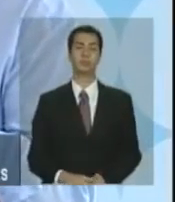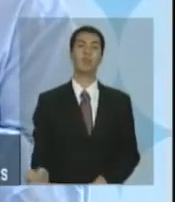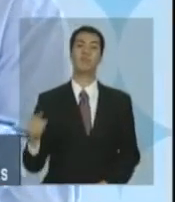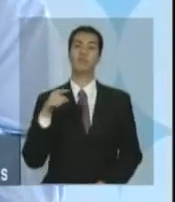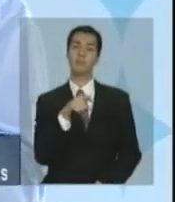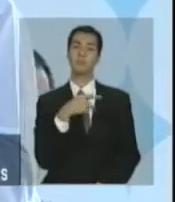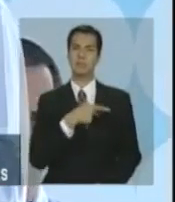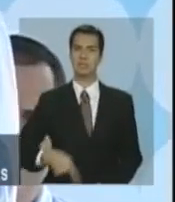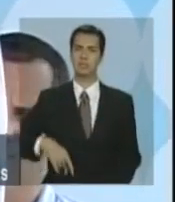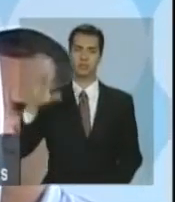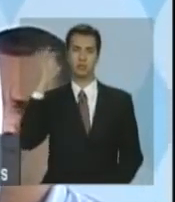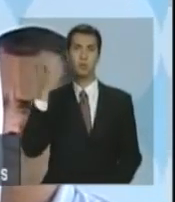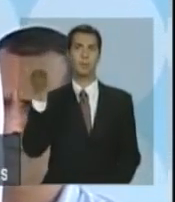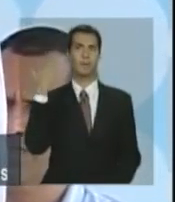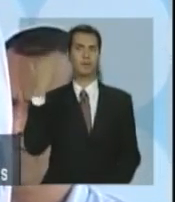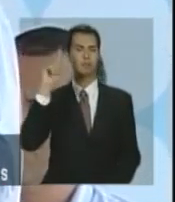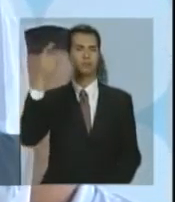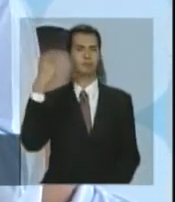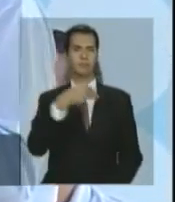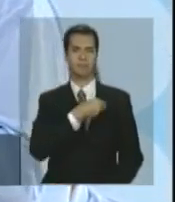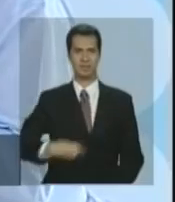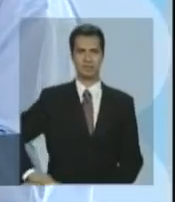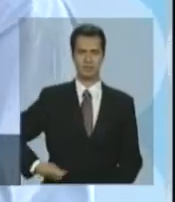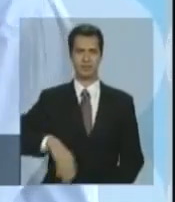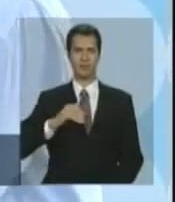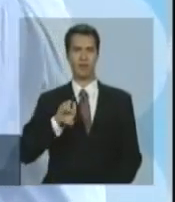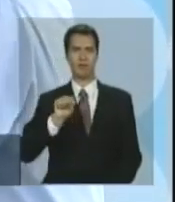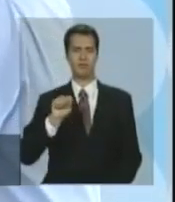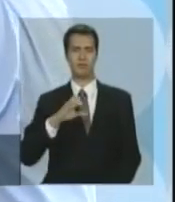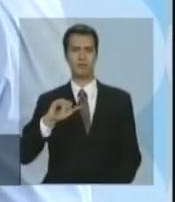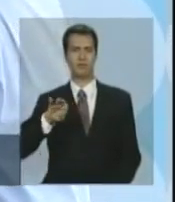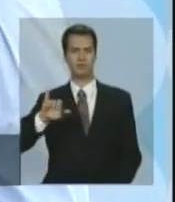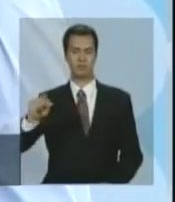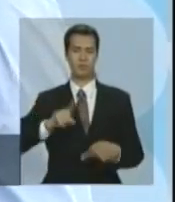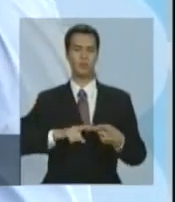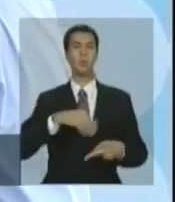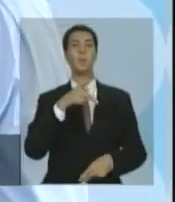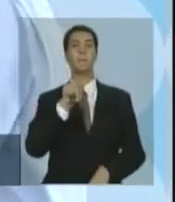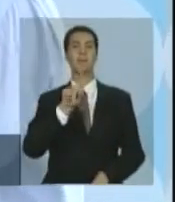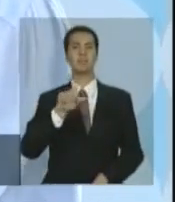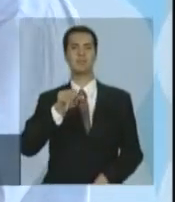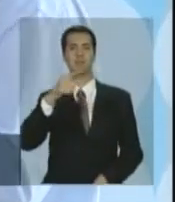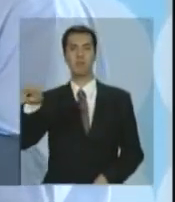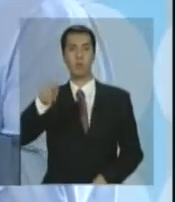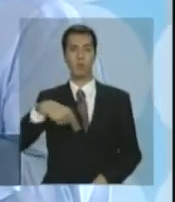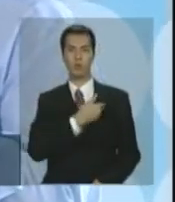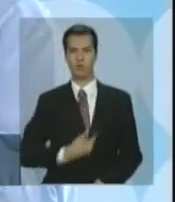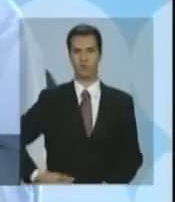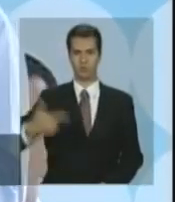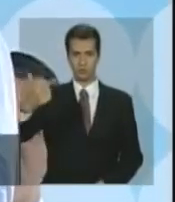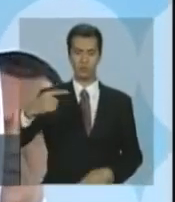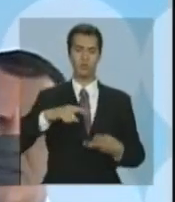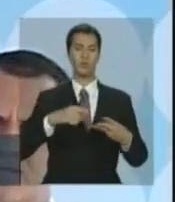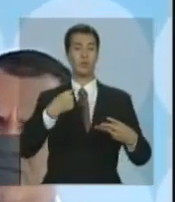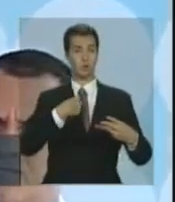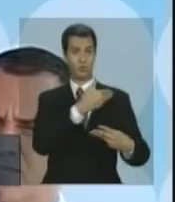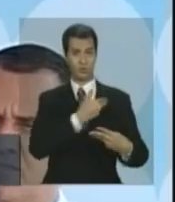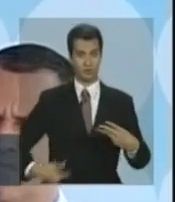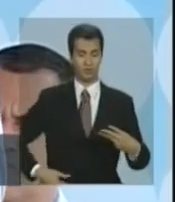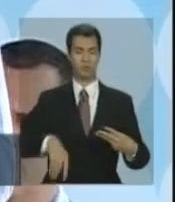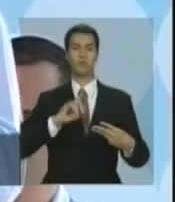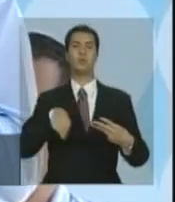Civil, com o Pezão, vice-governador, comigo, com o presidente Lula, nós fomos às ruas